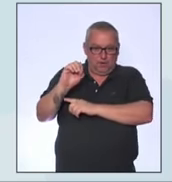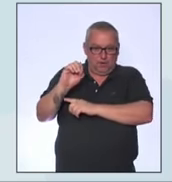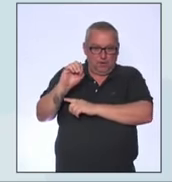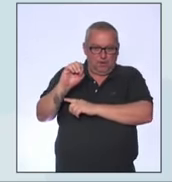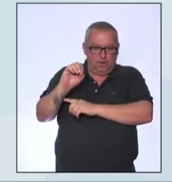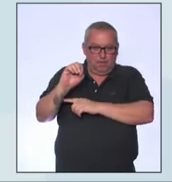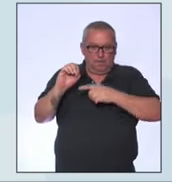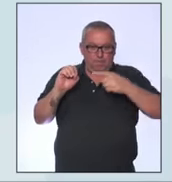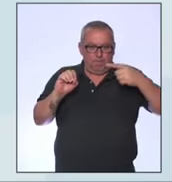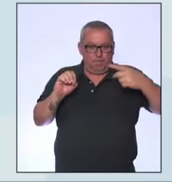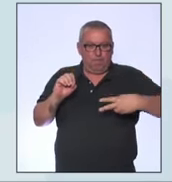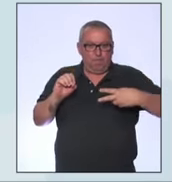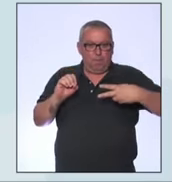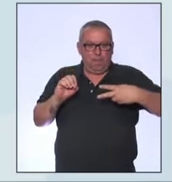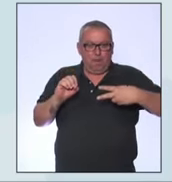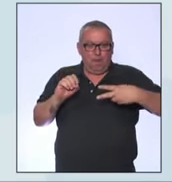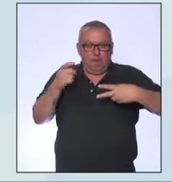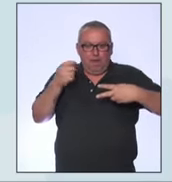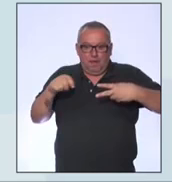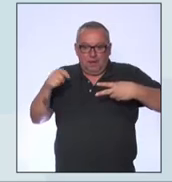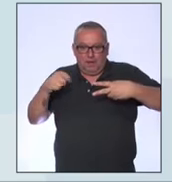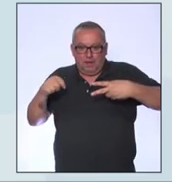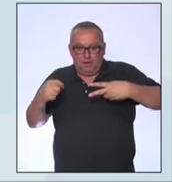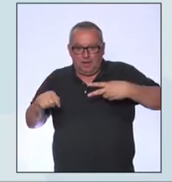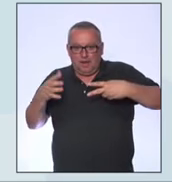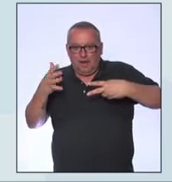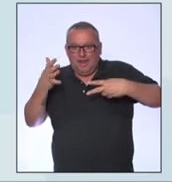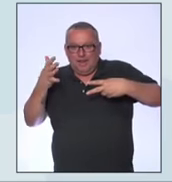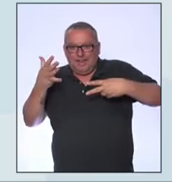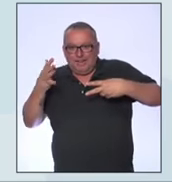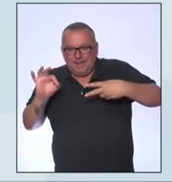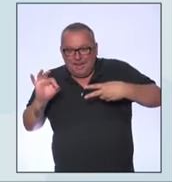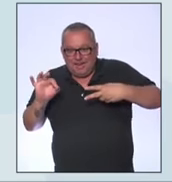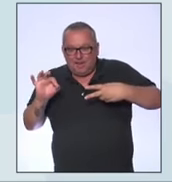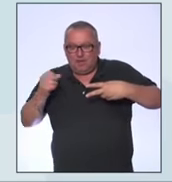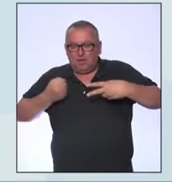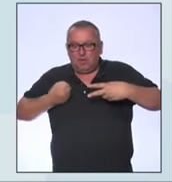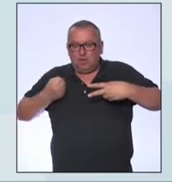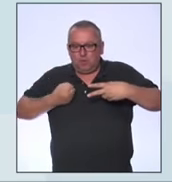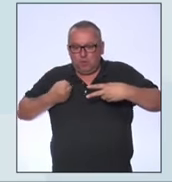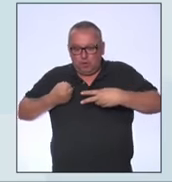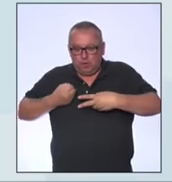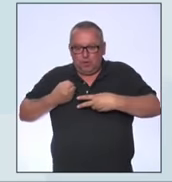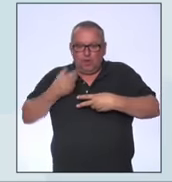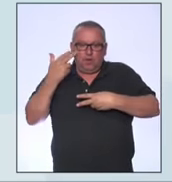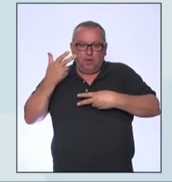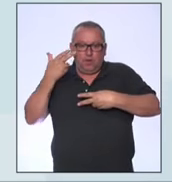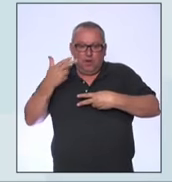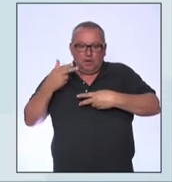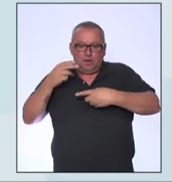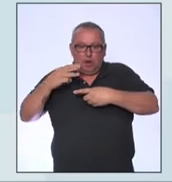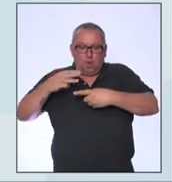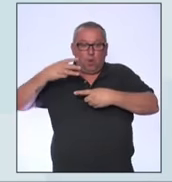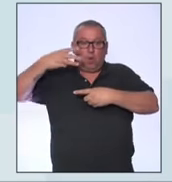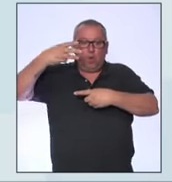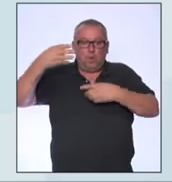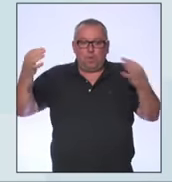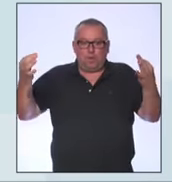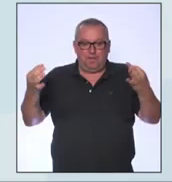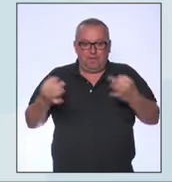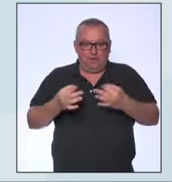a 2, escreva os 10 números naturais cubos perfeitos. Tudo bem? Lembrando